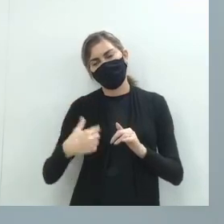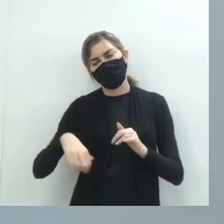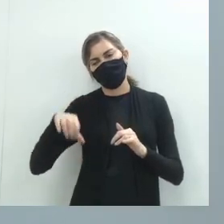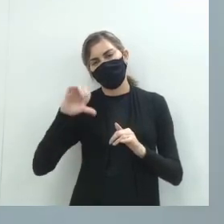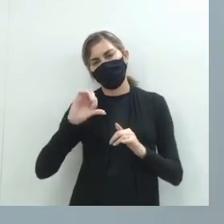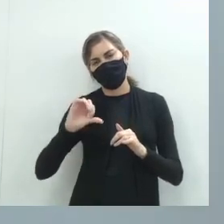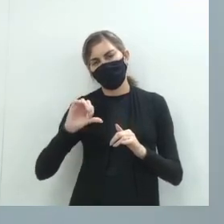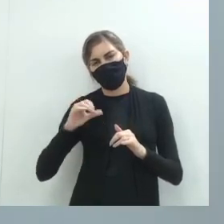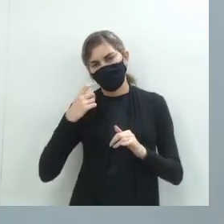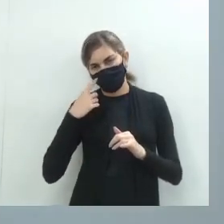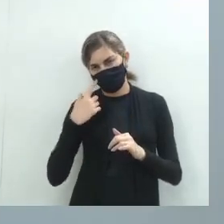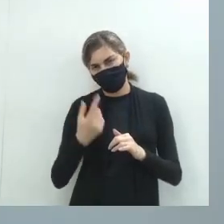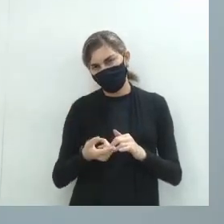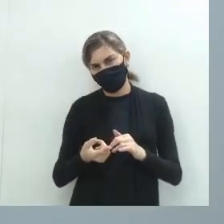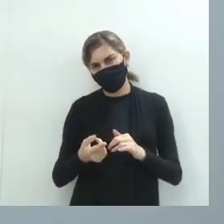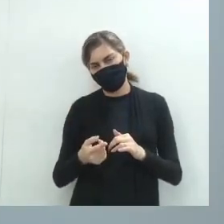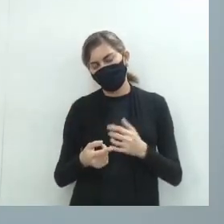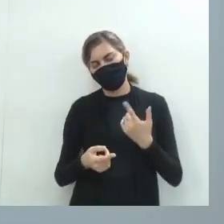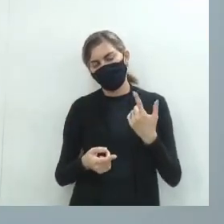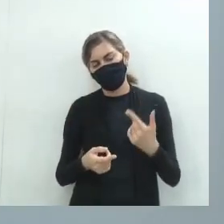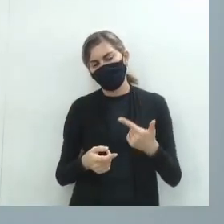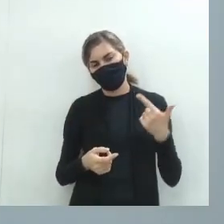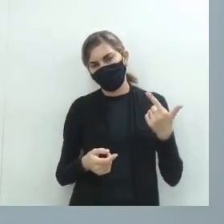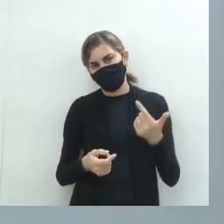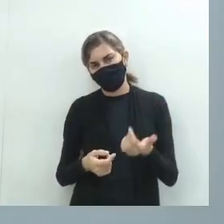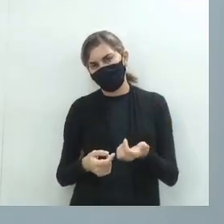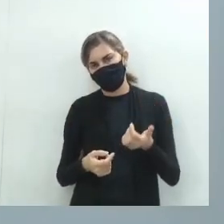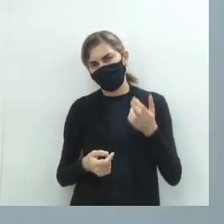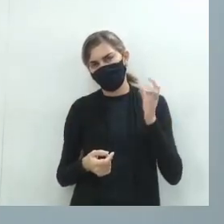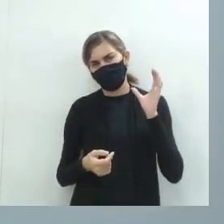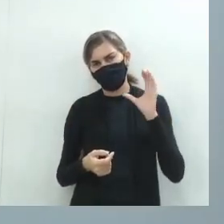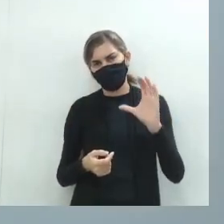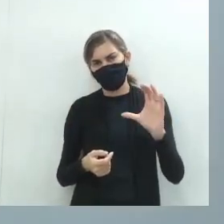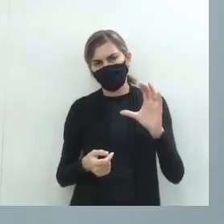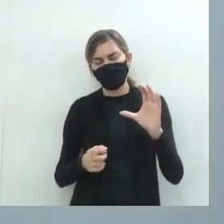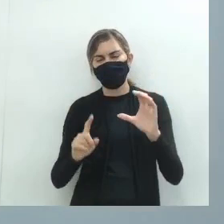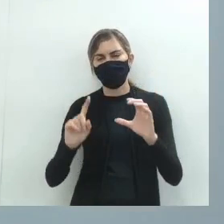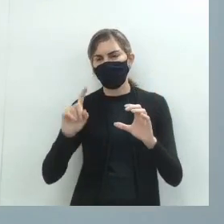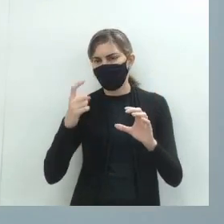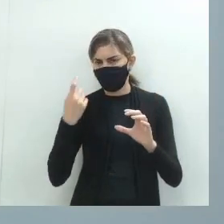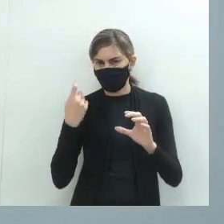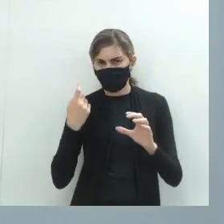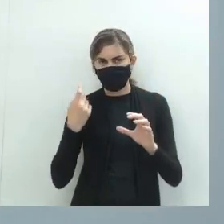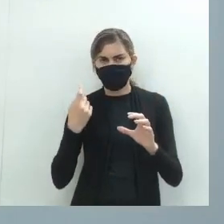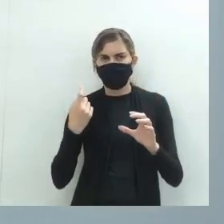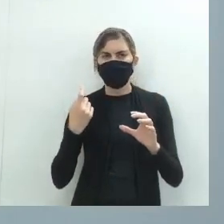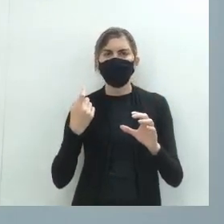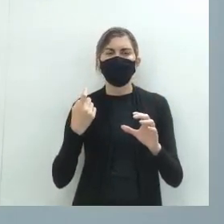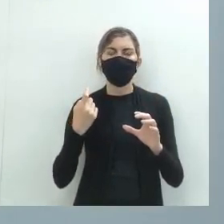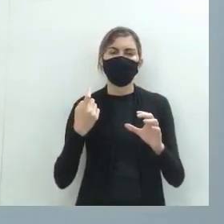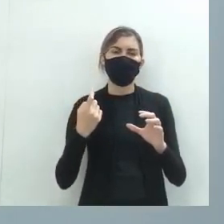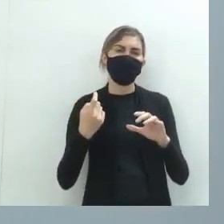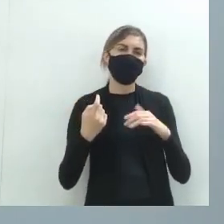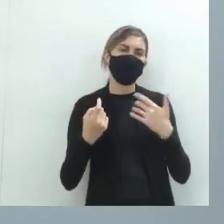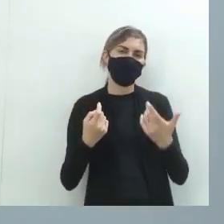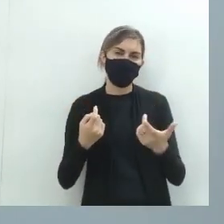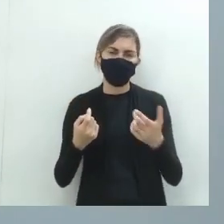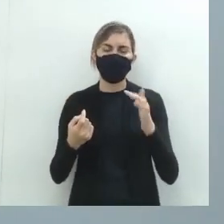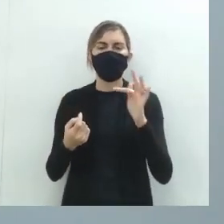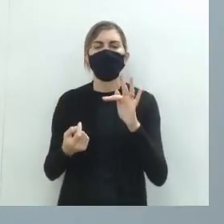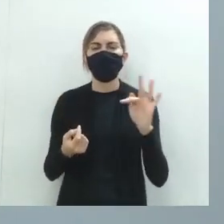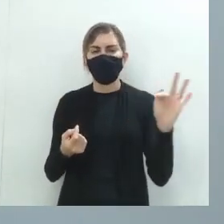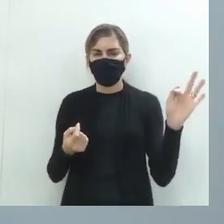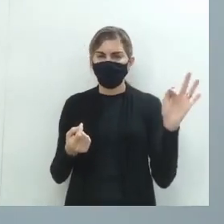9. Olha o spoiler. No lugar de C, tu coloca X. E no lugar de F,